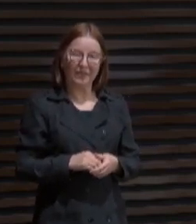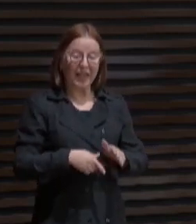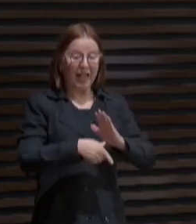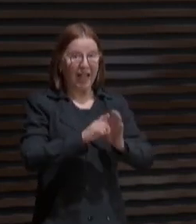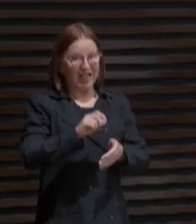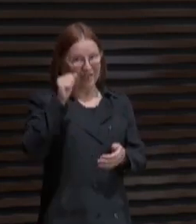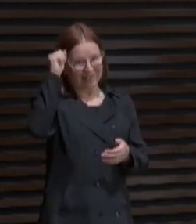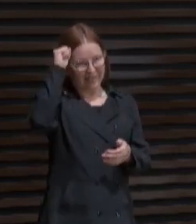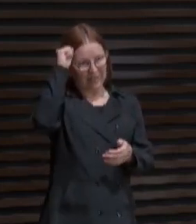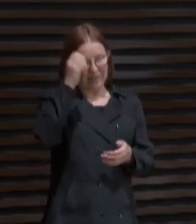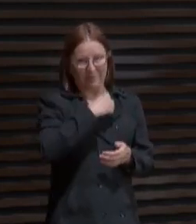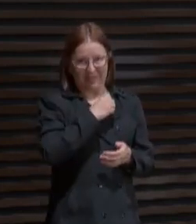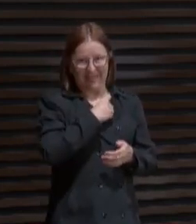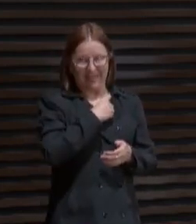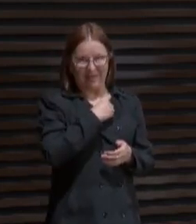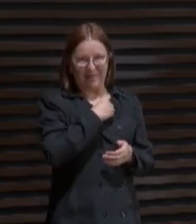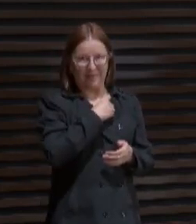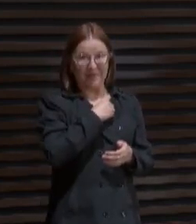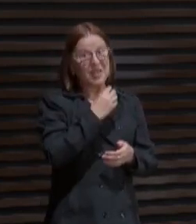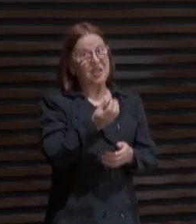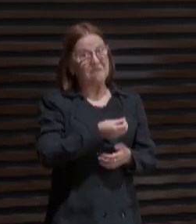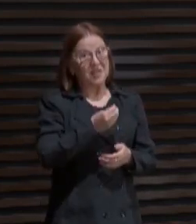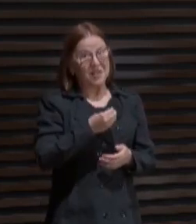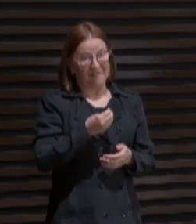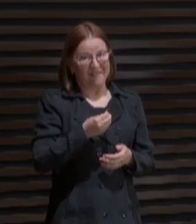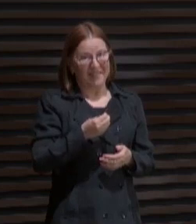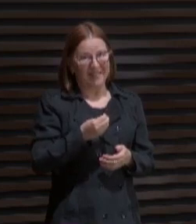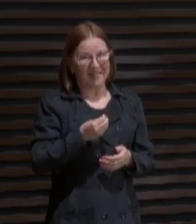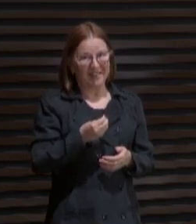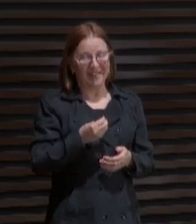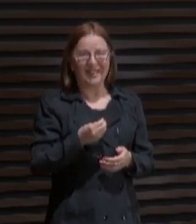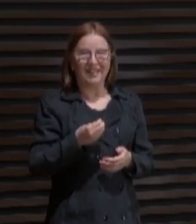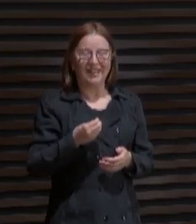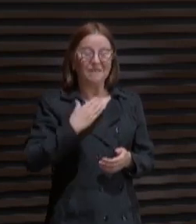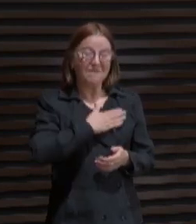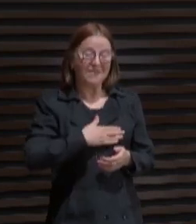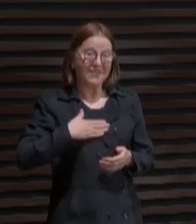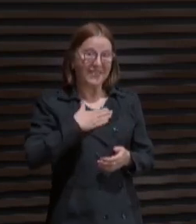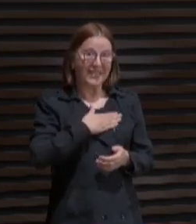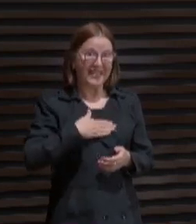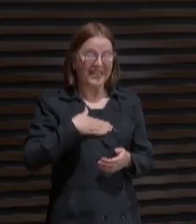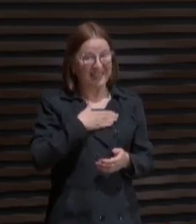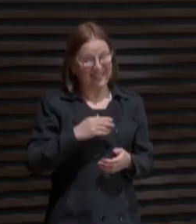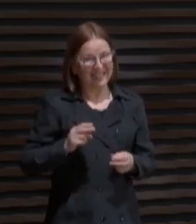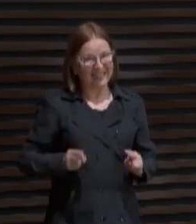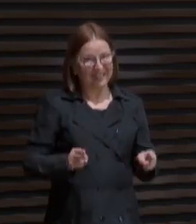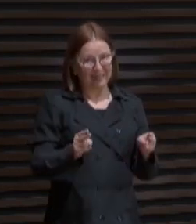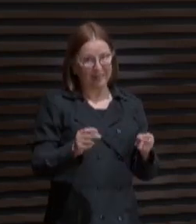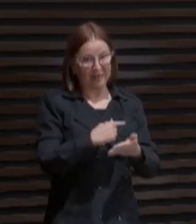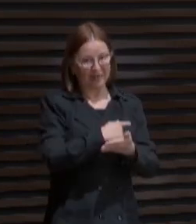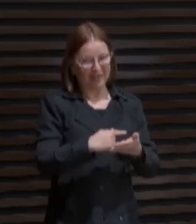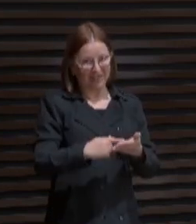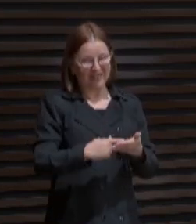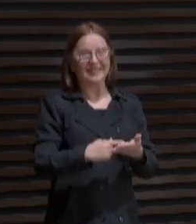humano vivia em estado de prazer. Gênesis 1 e 2, isto é, não